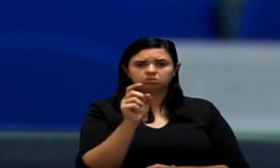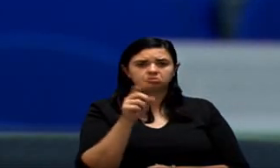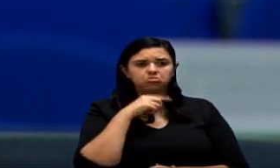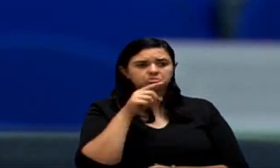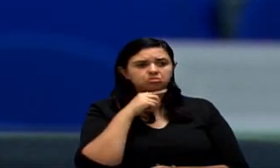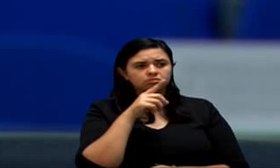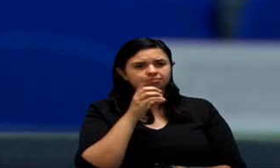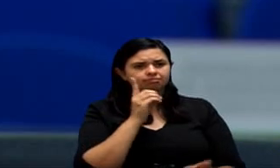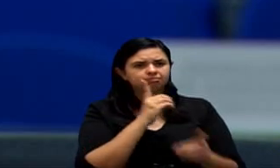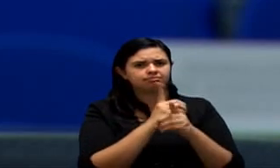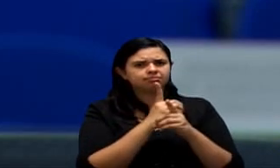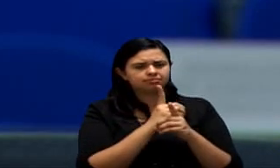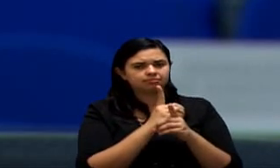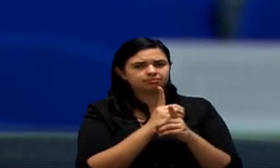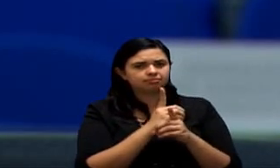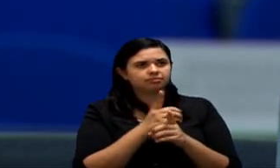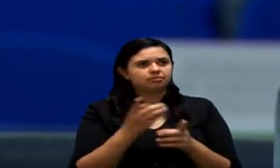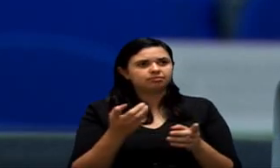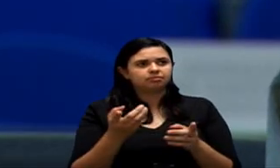tem em torno de